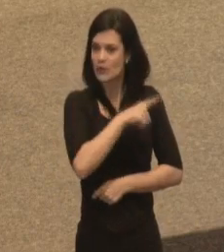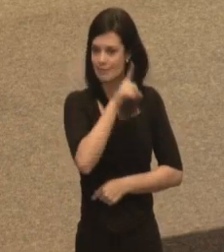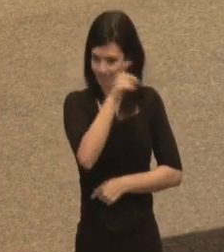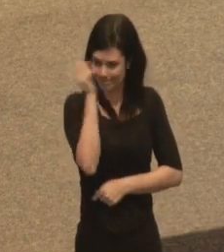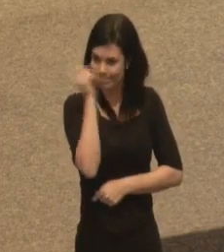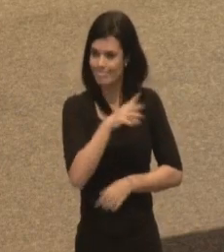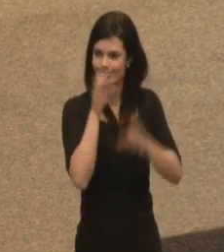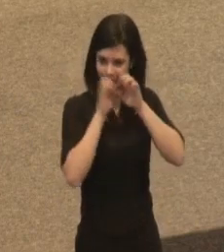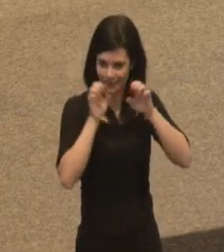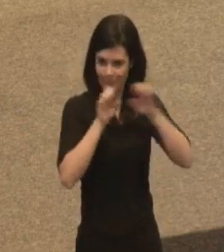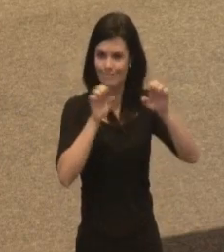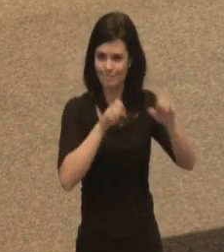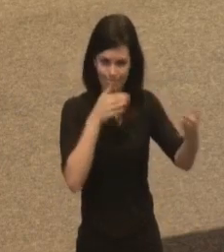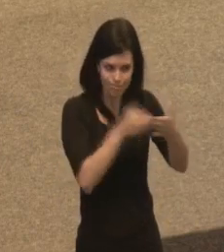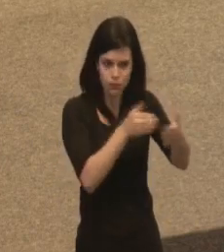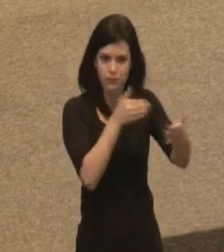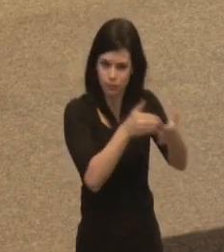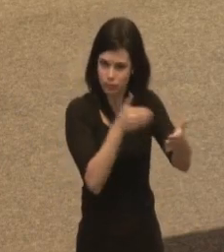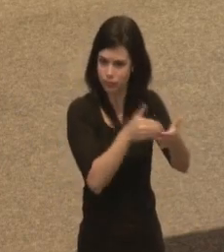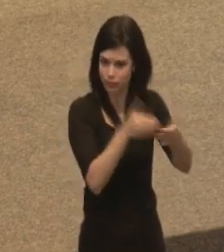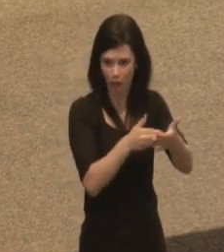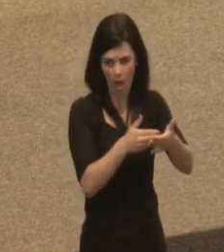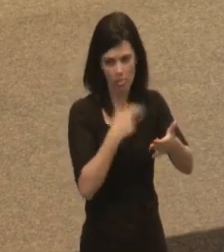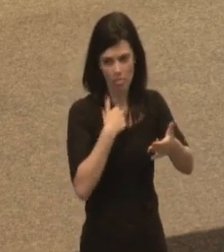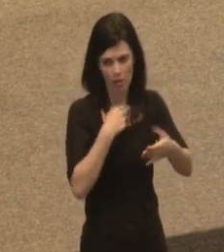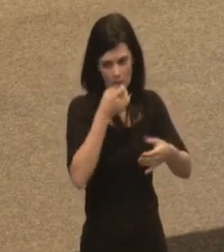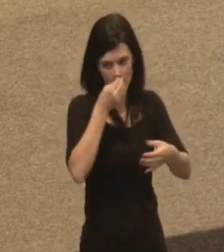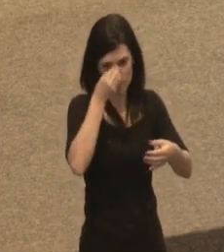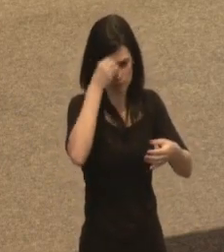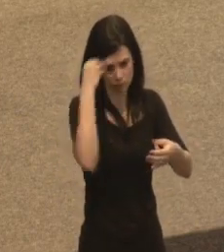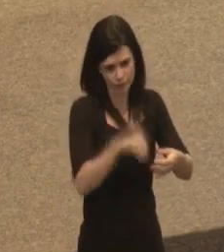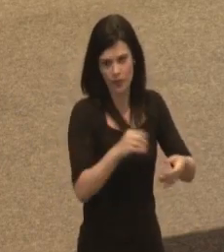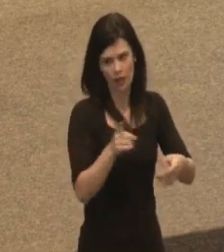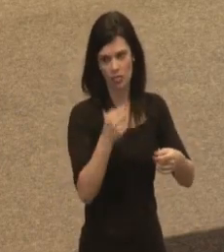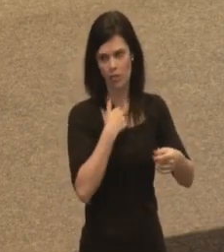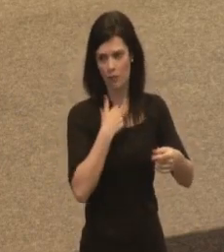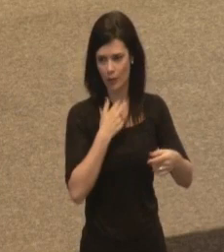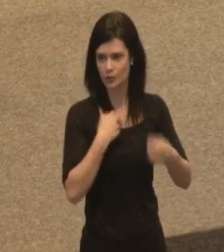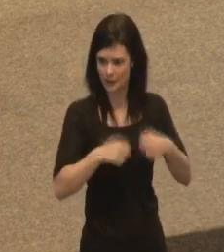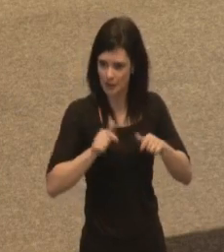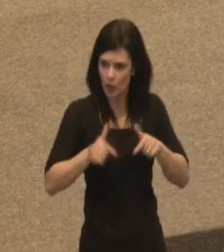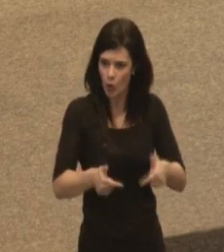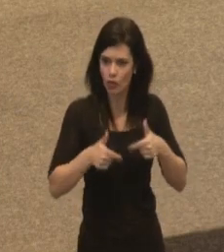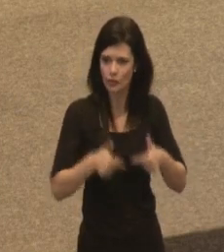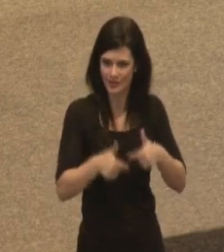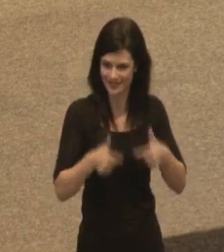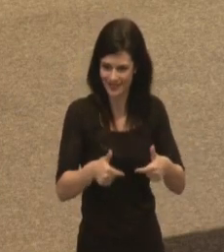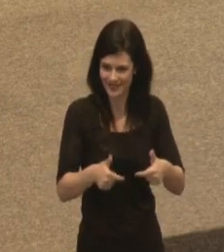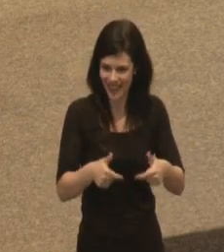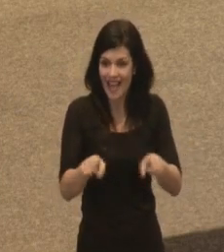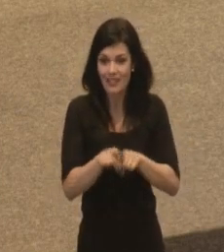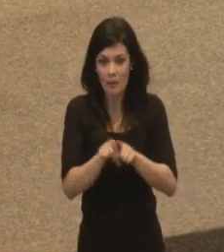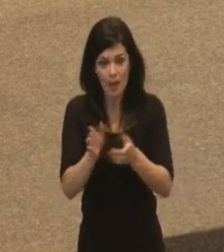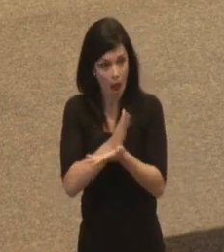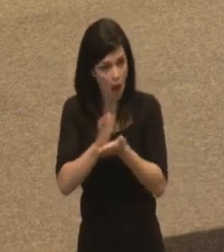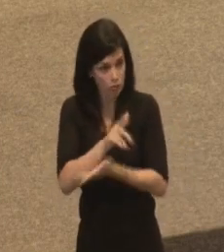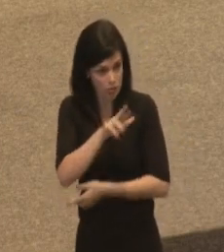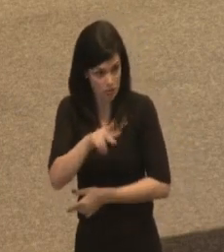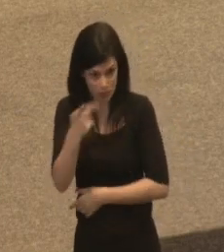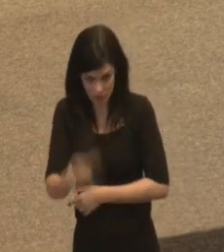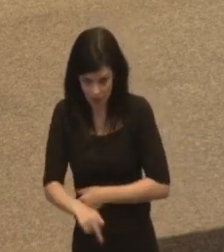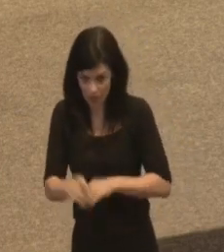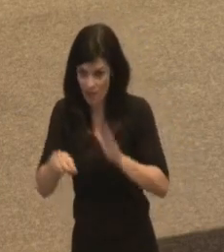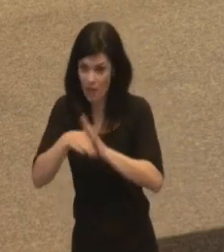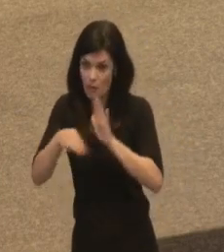em Cavalcante. Agradeço os irmãos que têm ido nas viagens missionárias na Amazônia, que coisa linda, como Deus tem abençoado ali